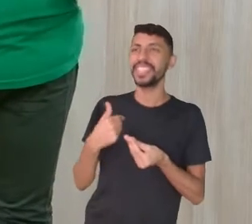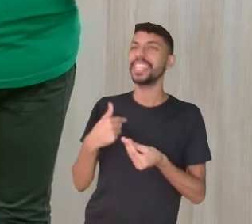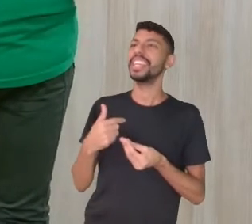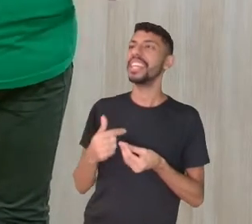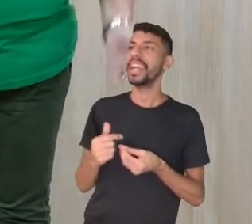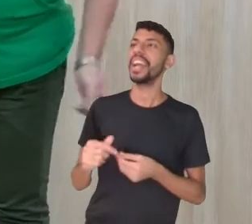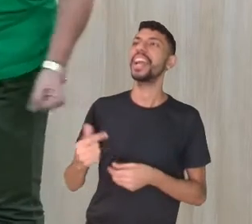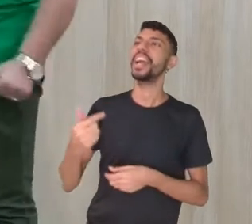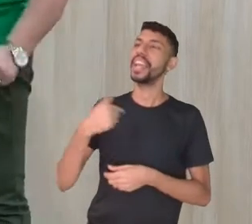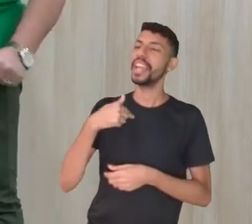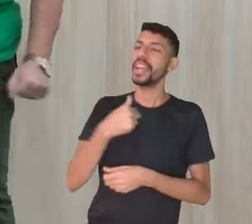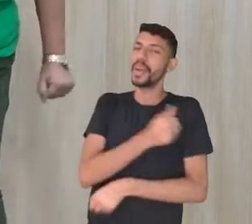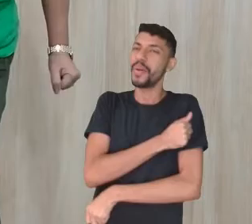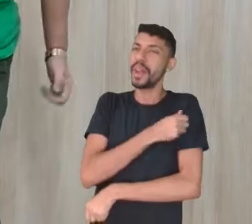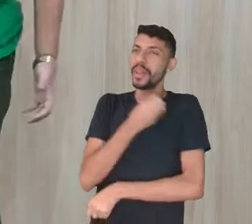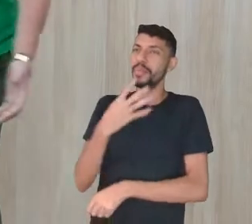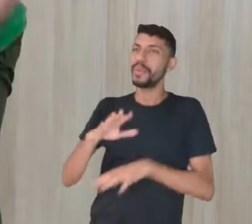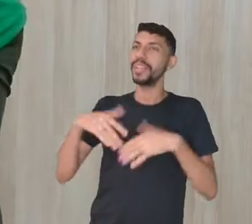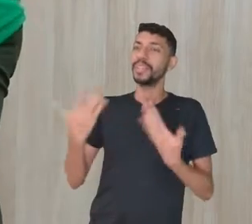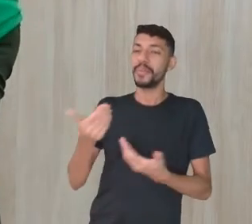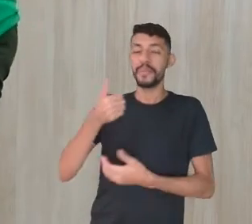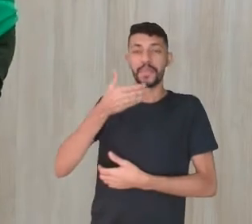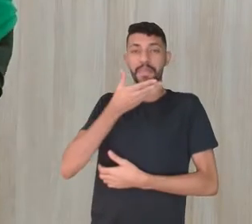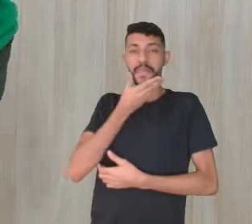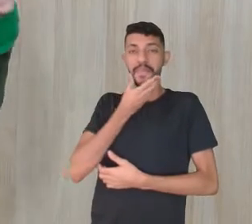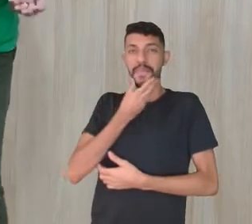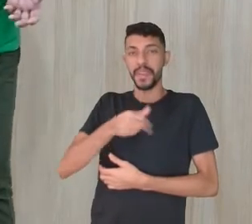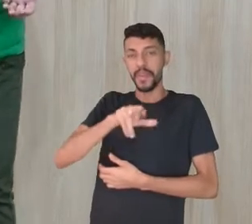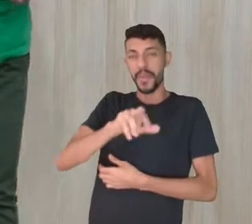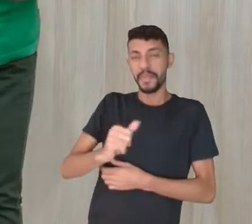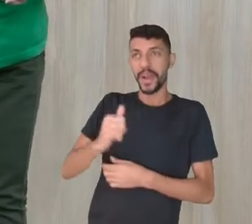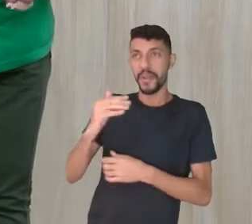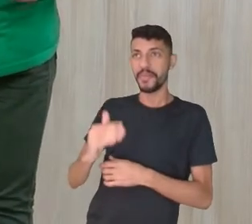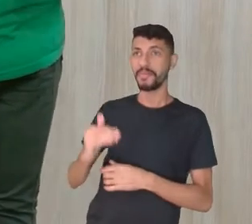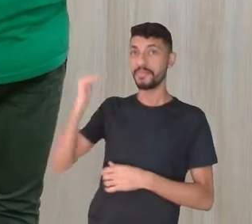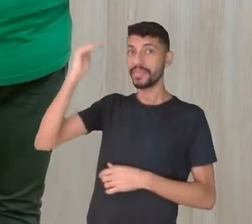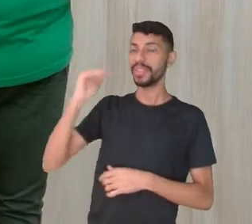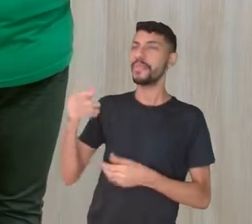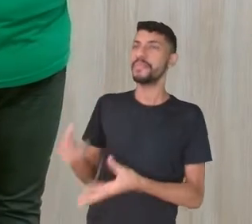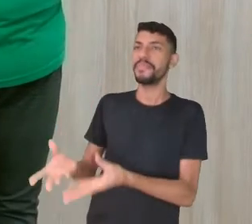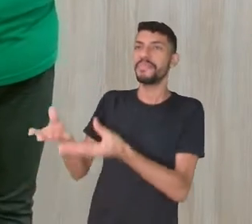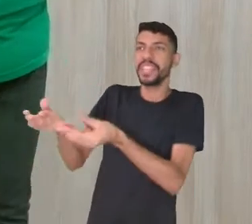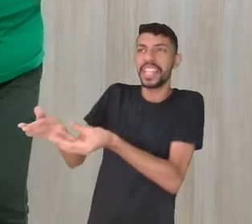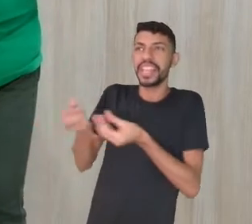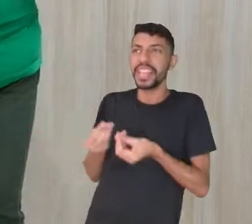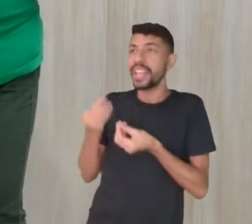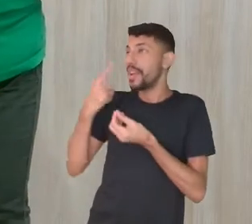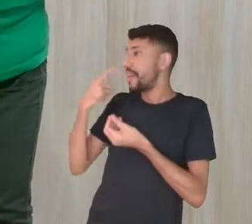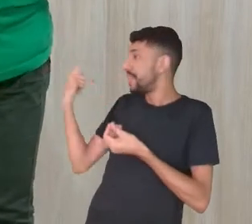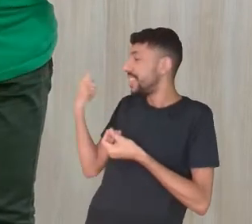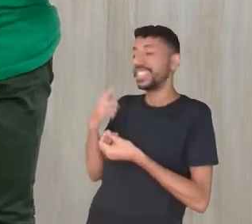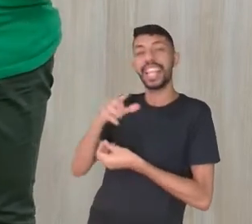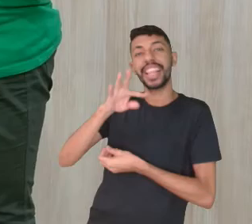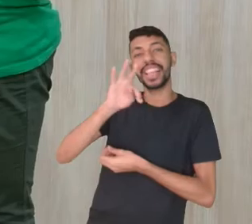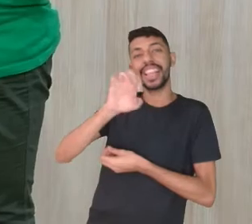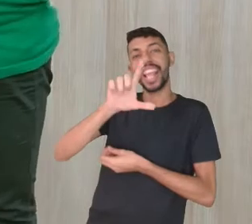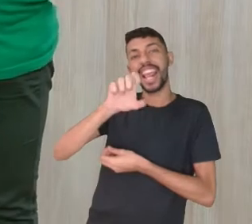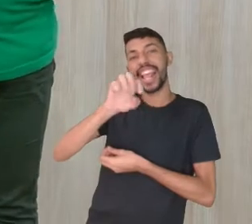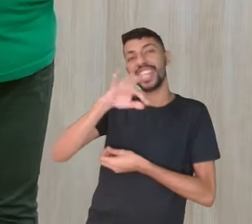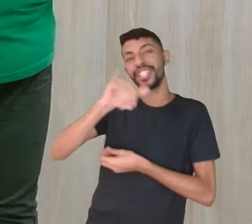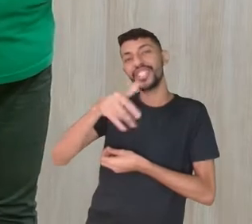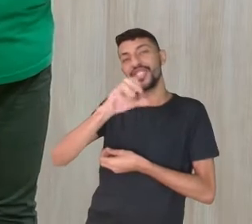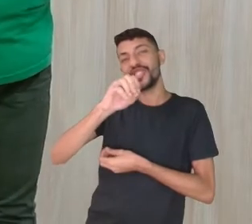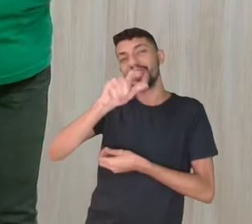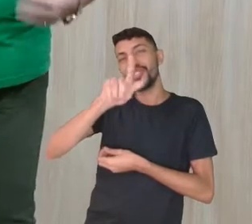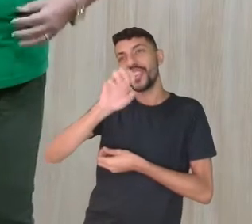ganhei um presente do meu irmão mais velho, que trouxe esse telejogo. Gente, isso é um jogo. Esse que está